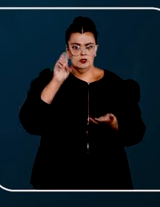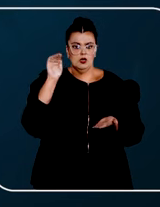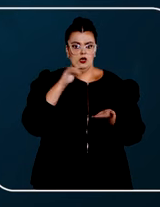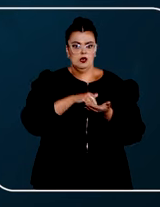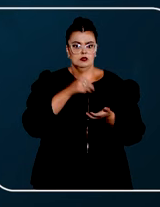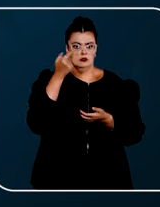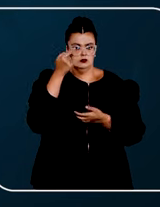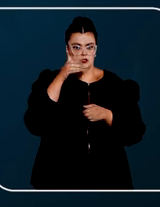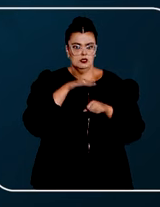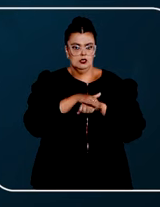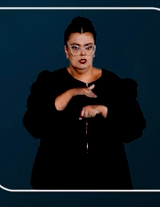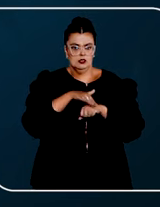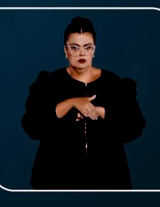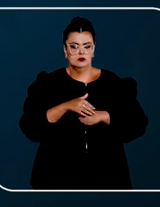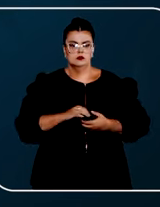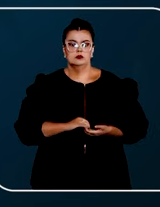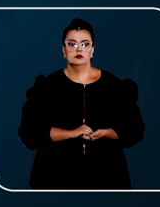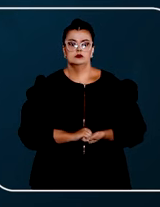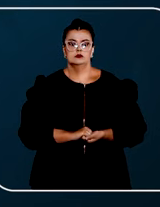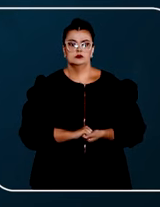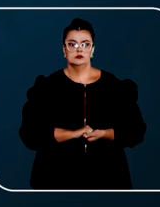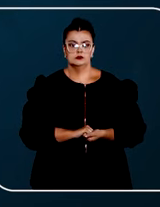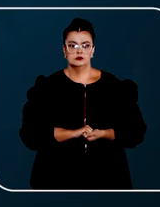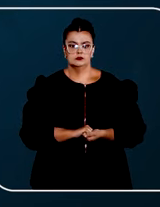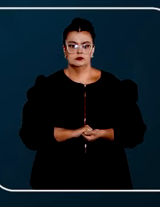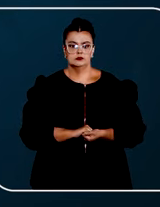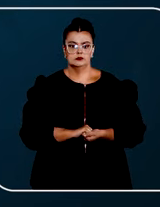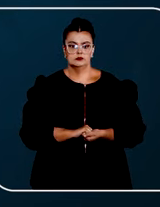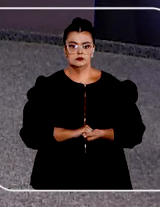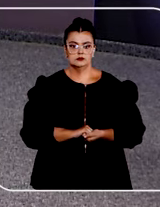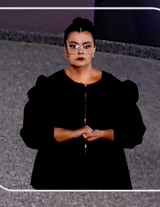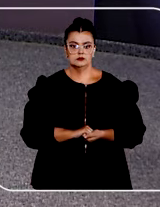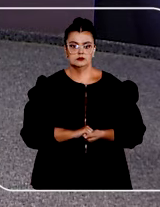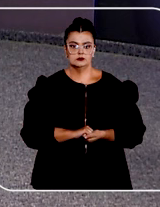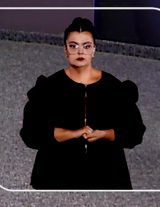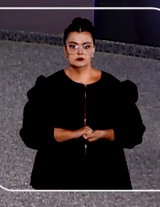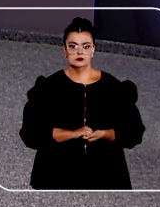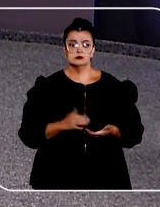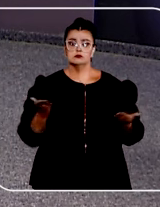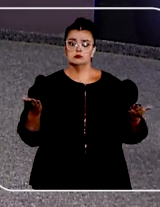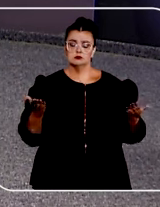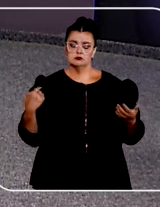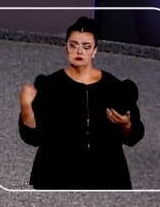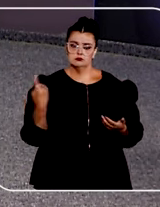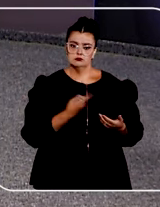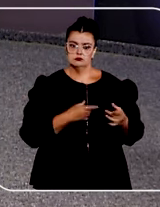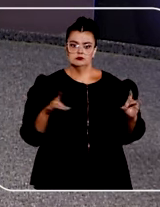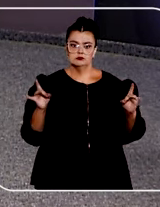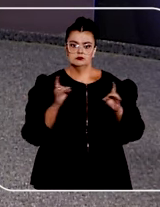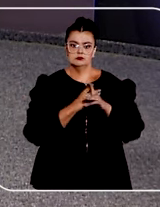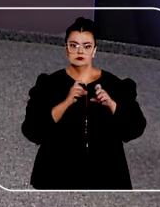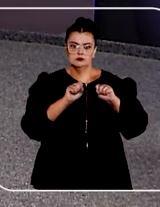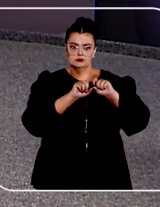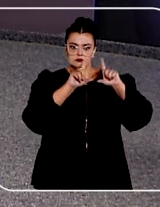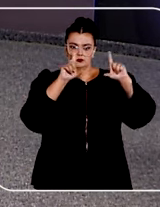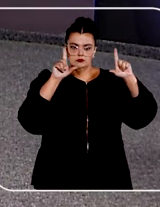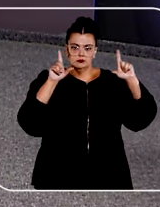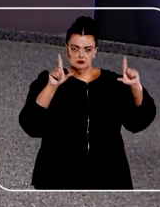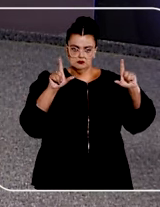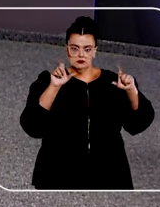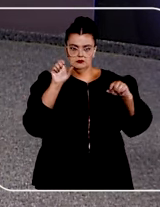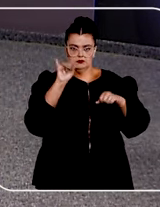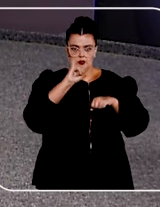às 7 da noite e a gente encerra o programa com imagens da sede do